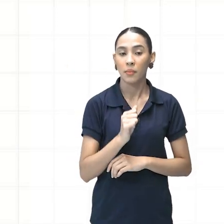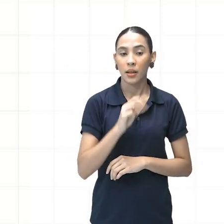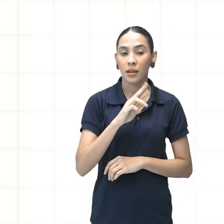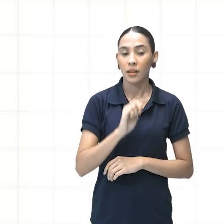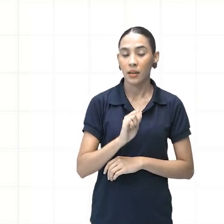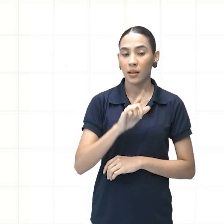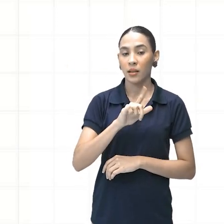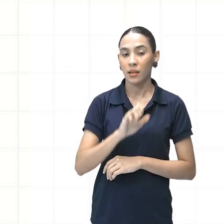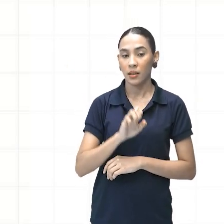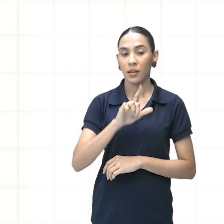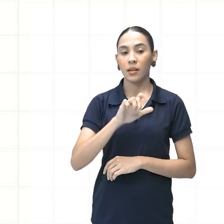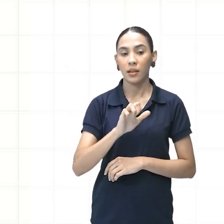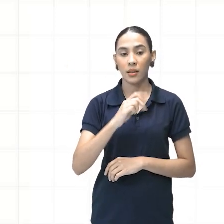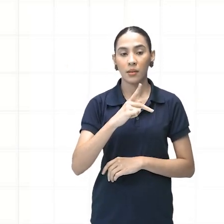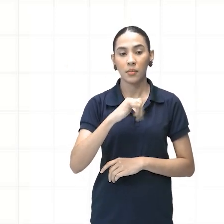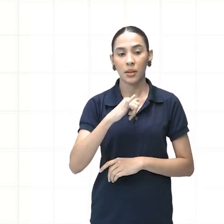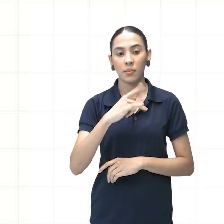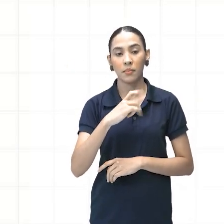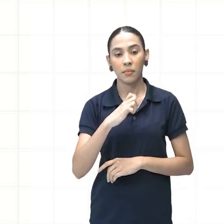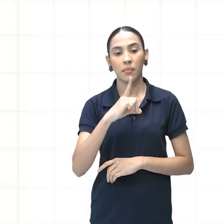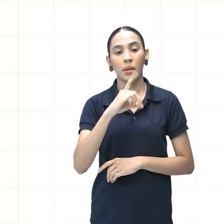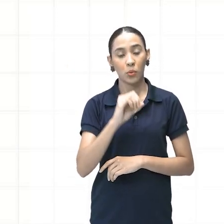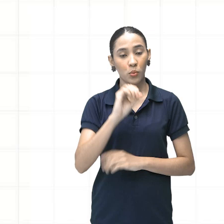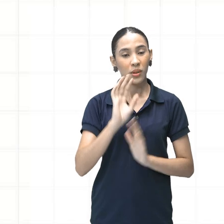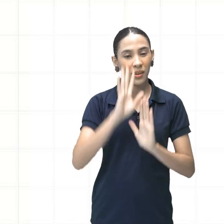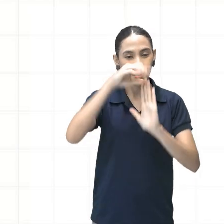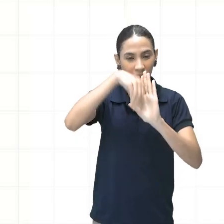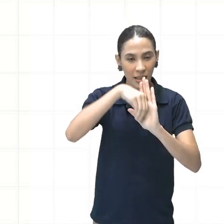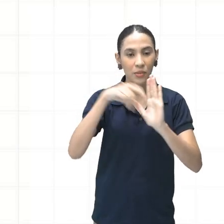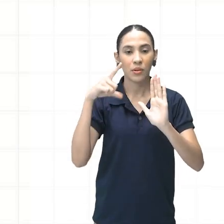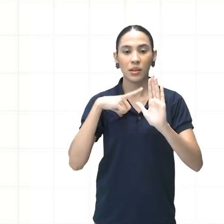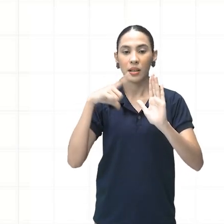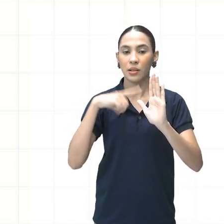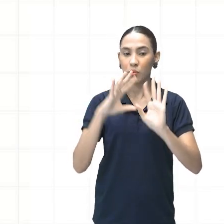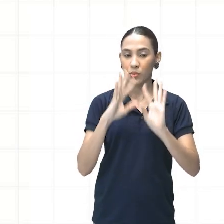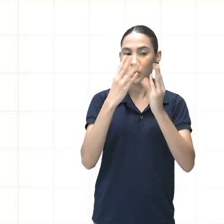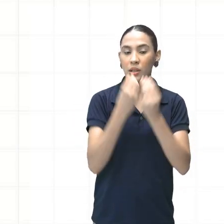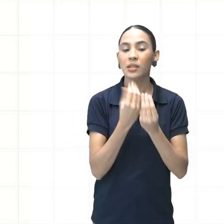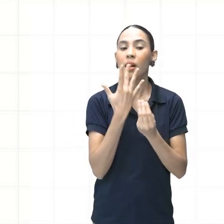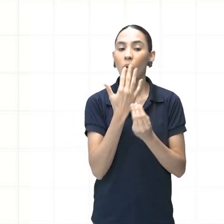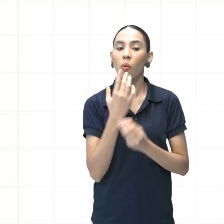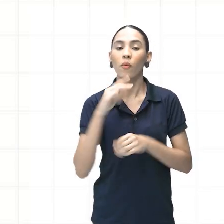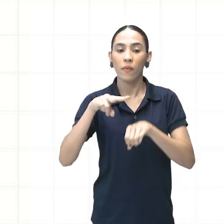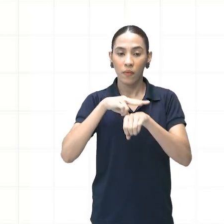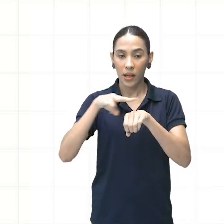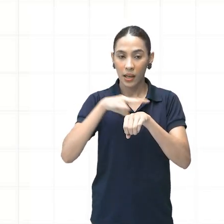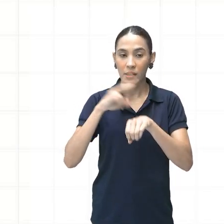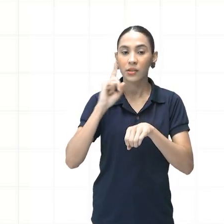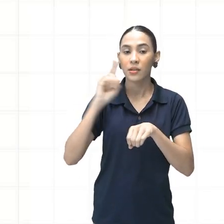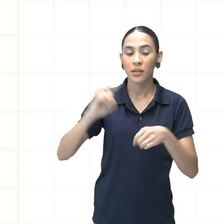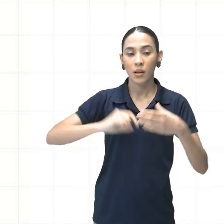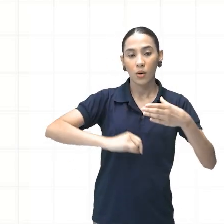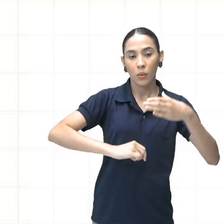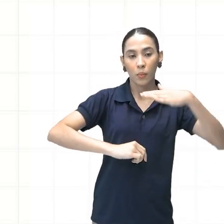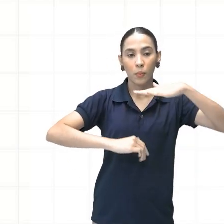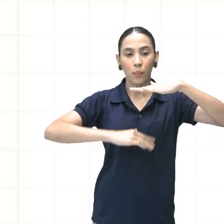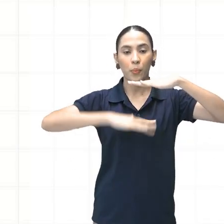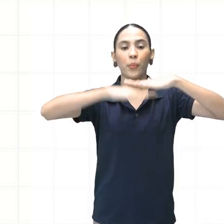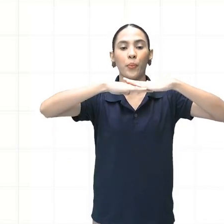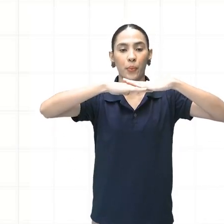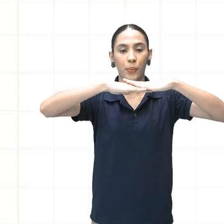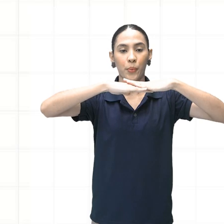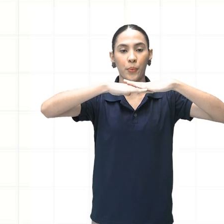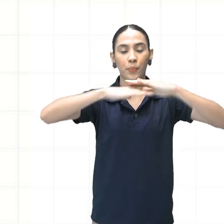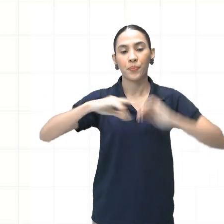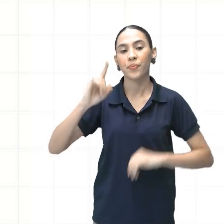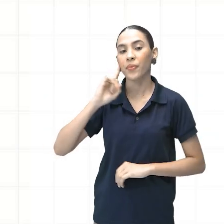paralelepípedo aqui está completo de uma substância, que eu estou até colocando aqui verde. Então, ele está transbordando, está até aqui, ó, a